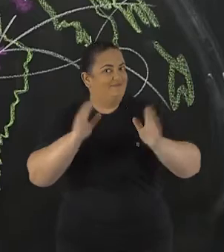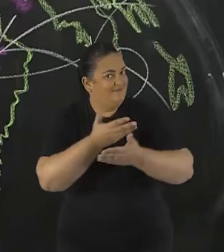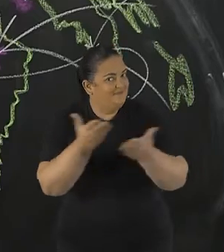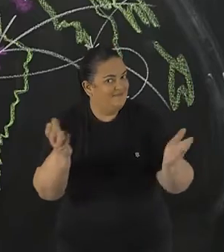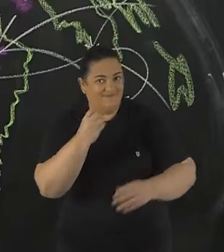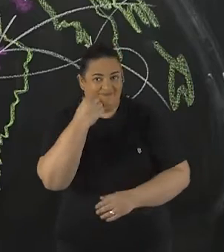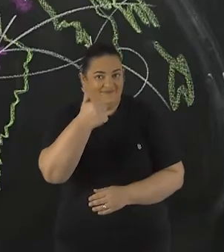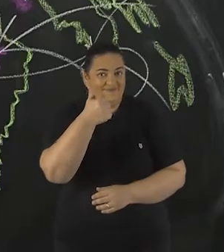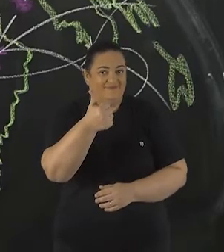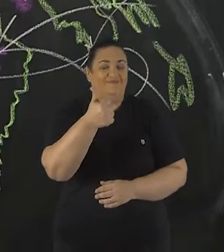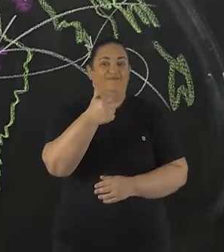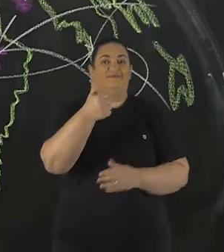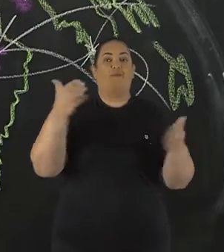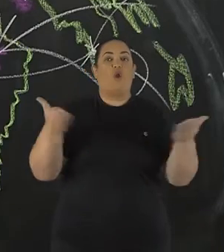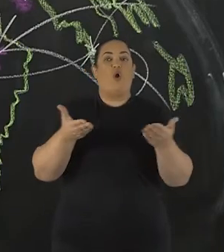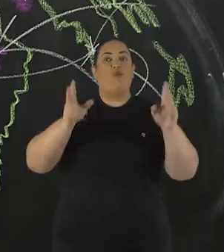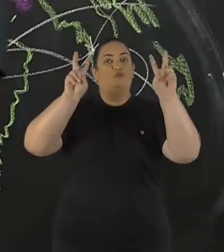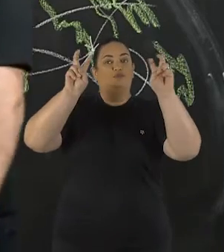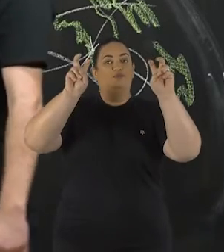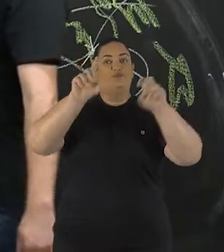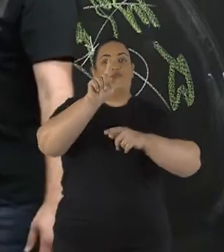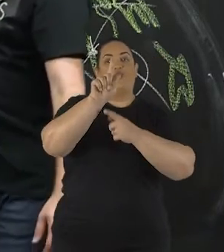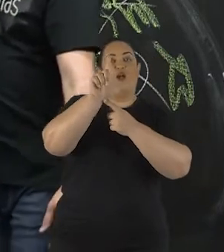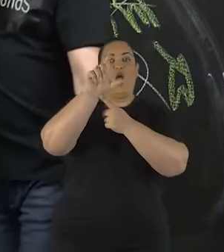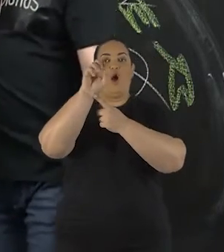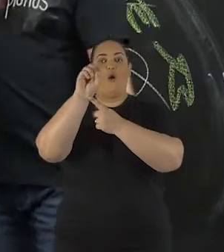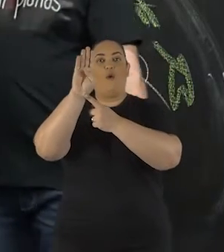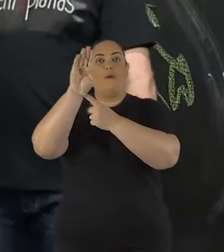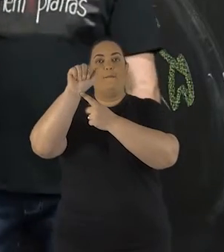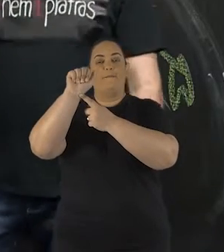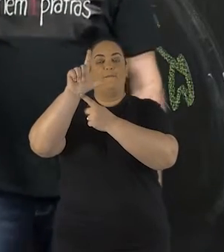Fala pessoal, tudo bem? Vamos falar sobre a